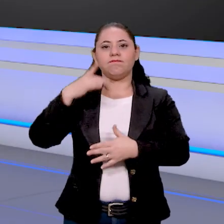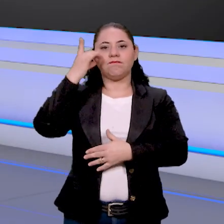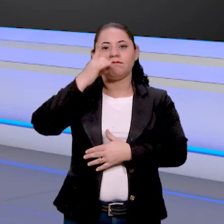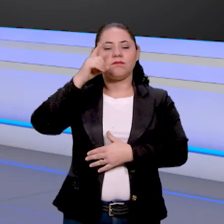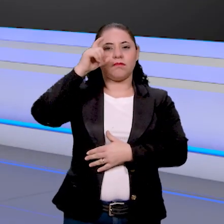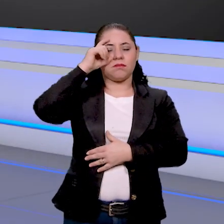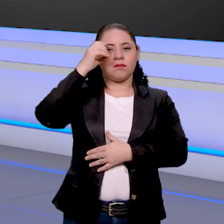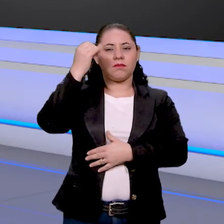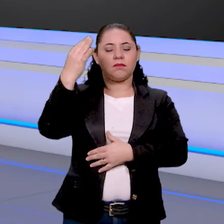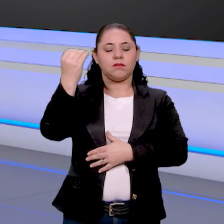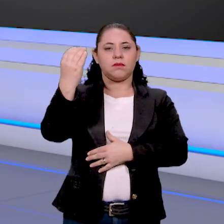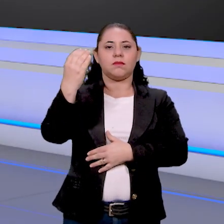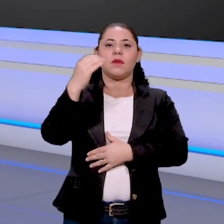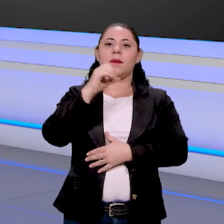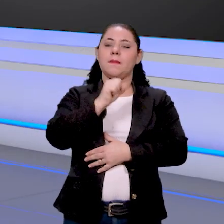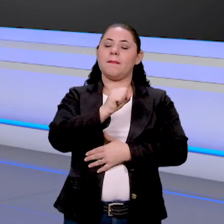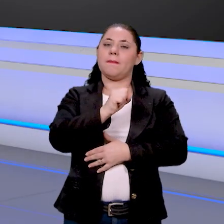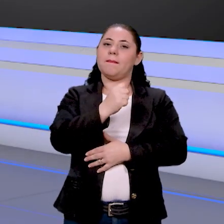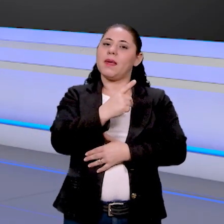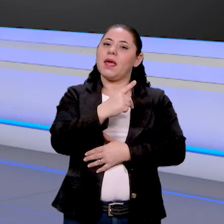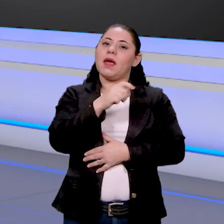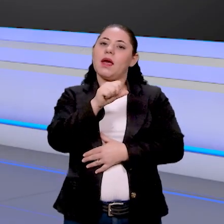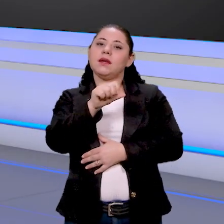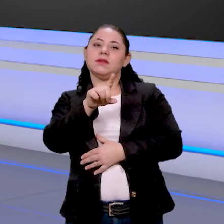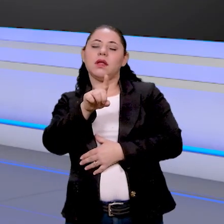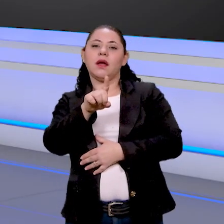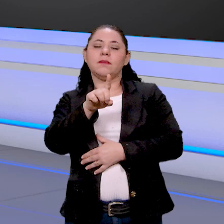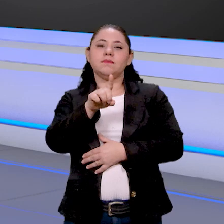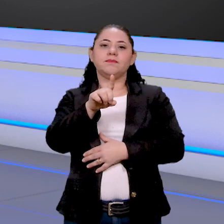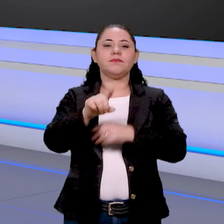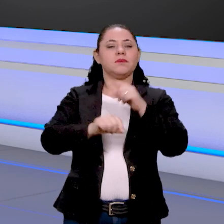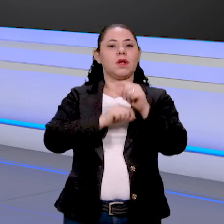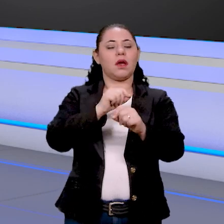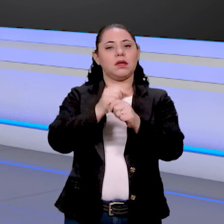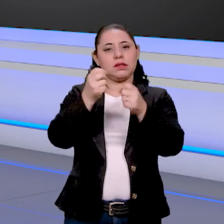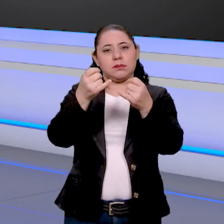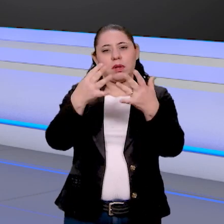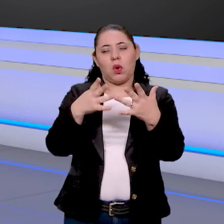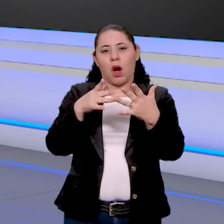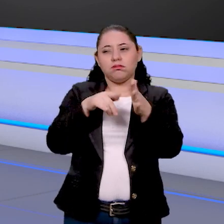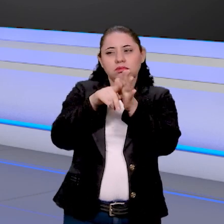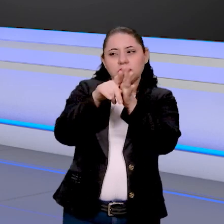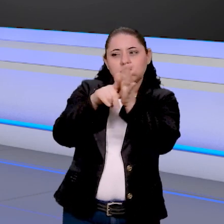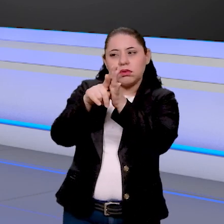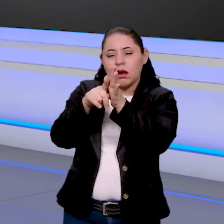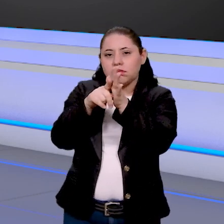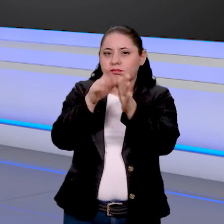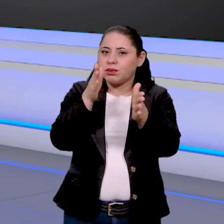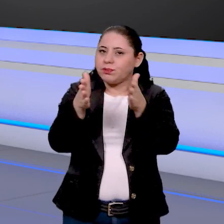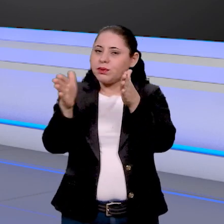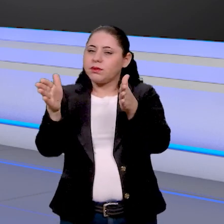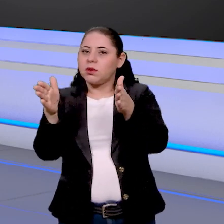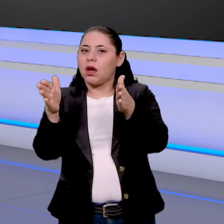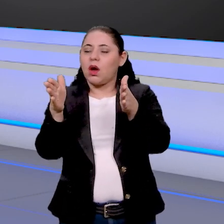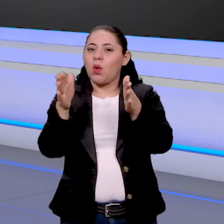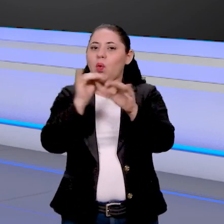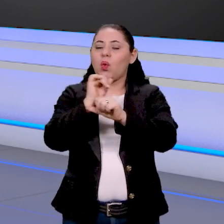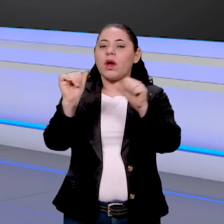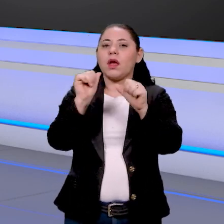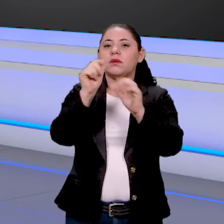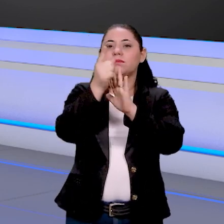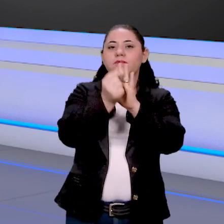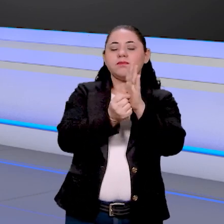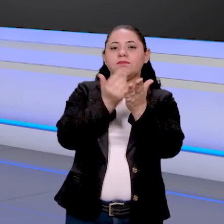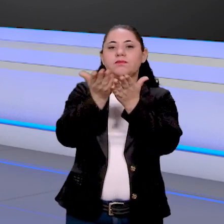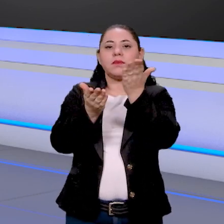o deputado Pedro Neto, do PSD, anunciou as etapas estabelecidas para apurar dados sobre a concessão